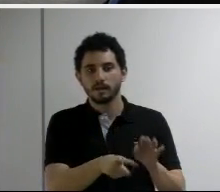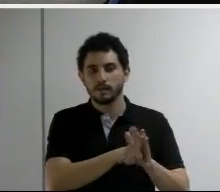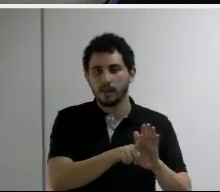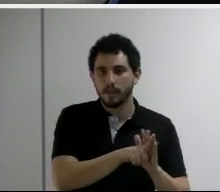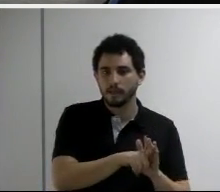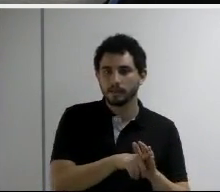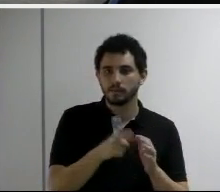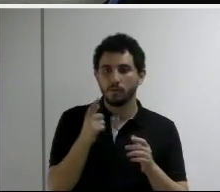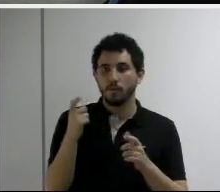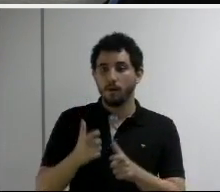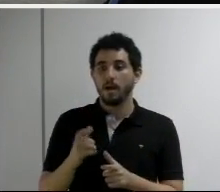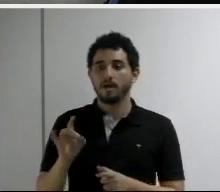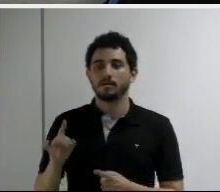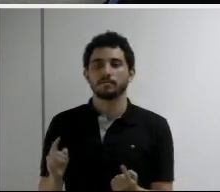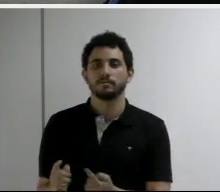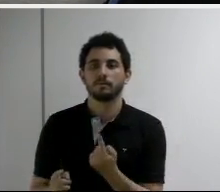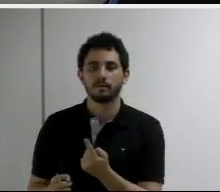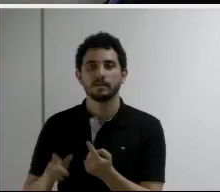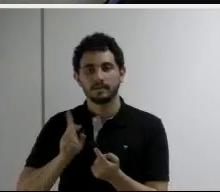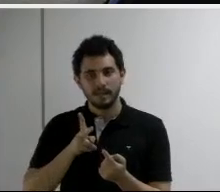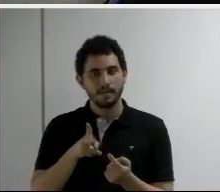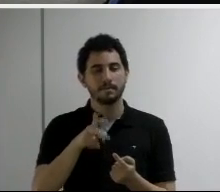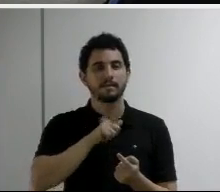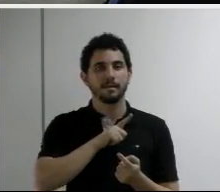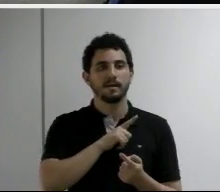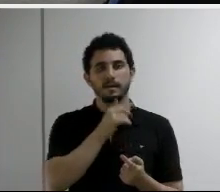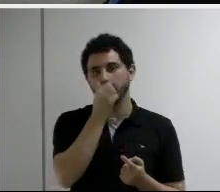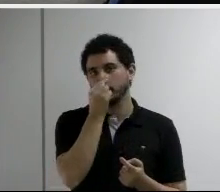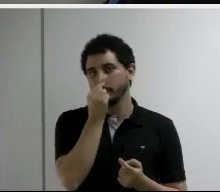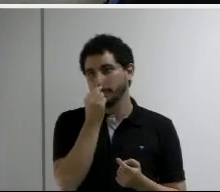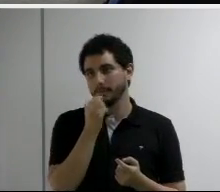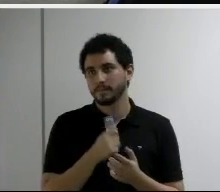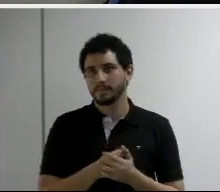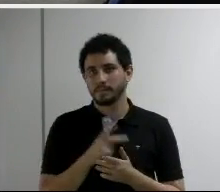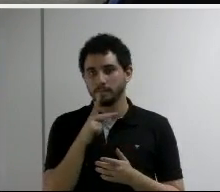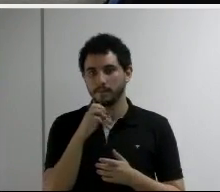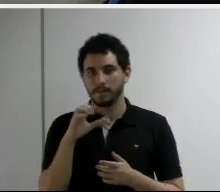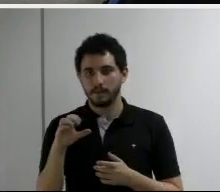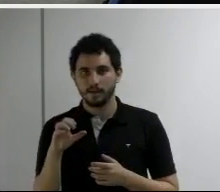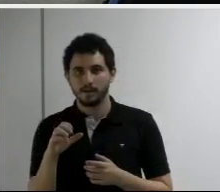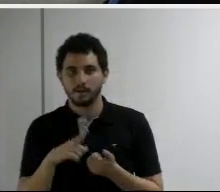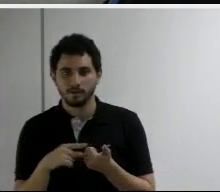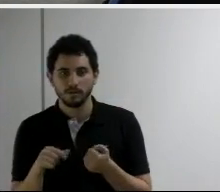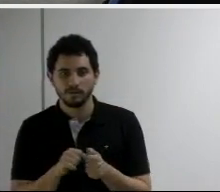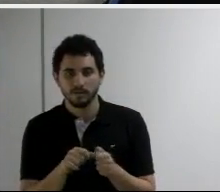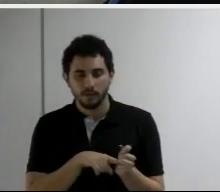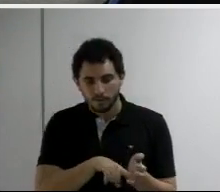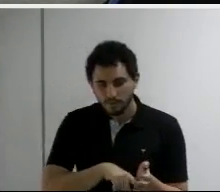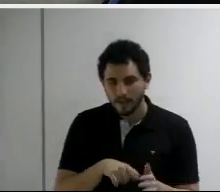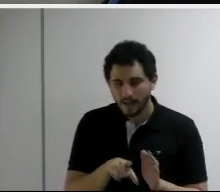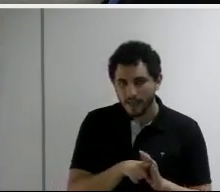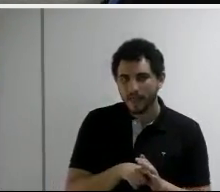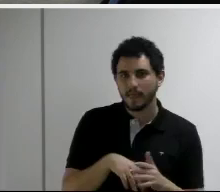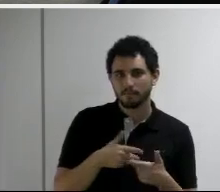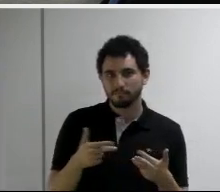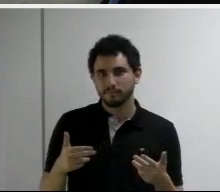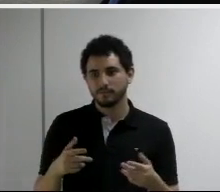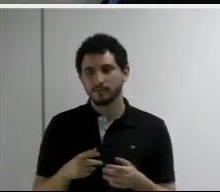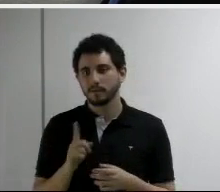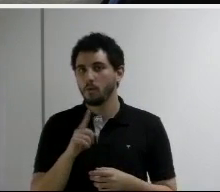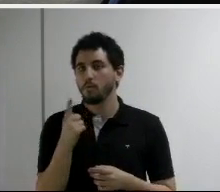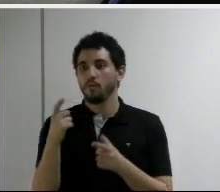as leis no lugar só, né? Sempre existe até dessa termo legislativo de fazer consultação de leis e tudo para encontrar tudo no lugar